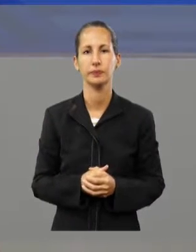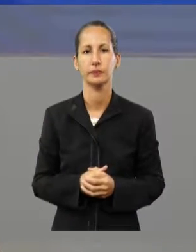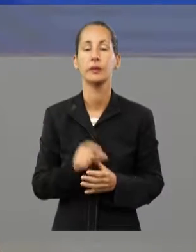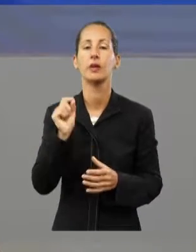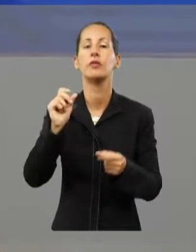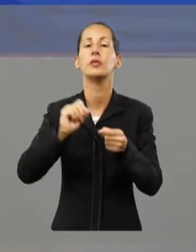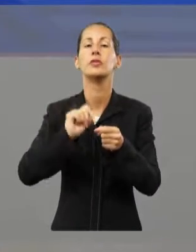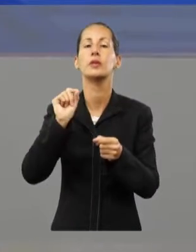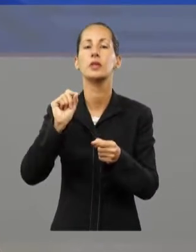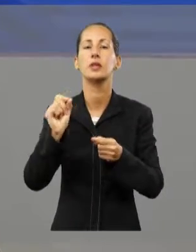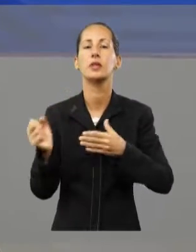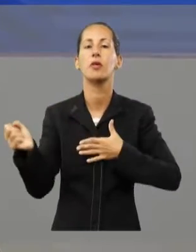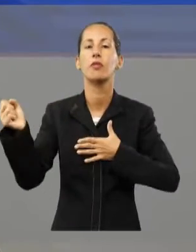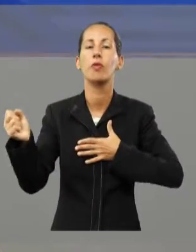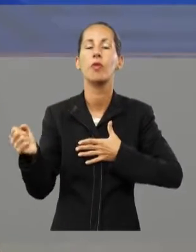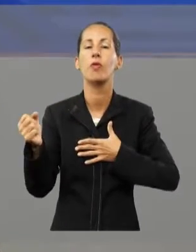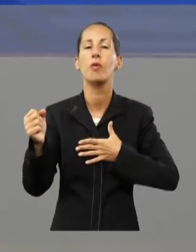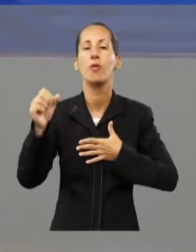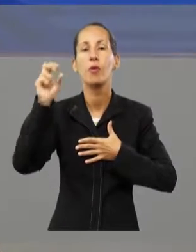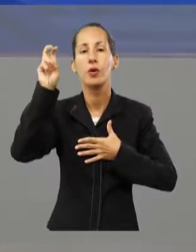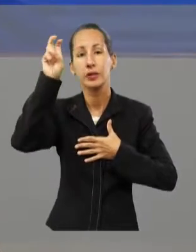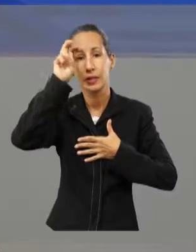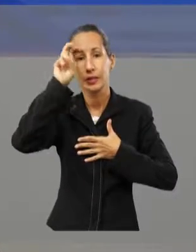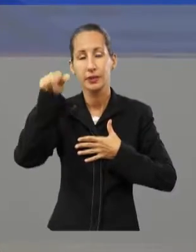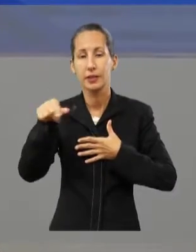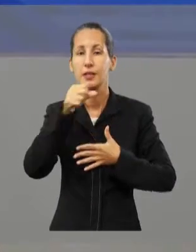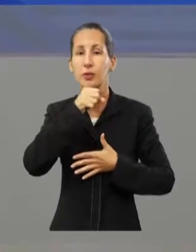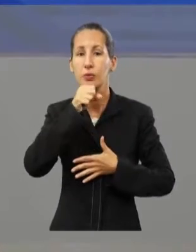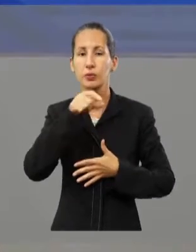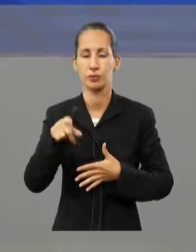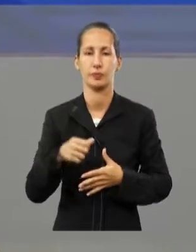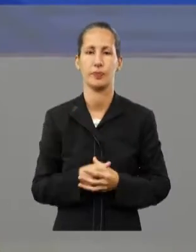Aí o que eu fiz? Eu fiz um forró da quinta-feira, pro idoso.